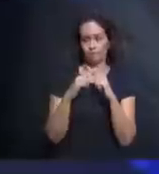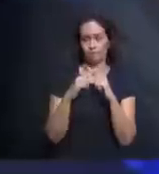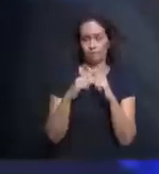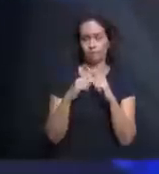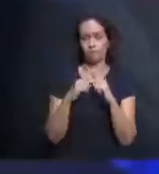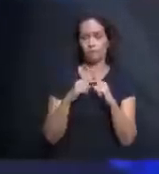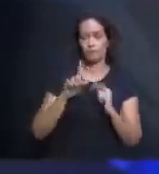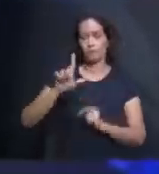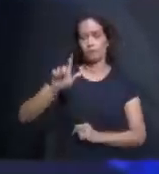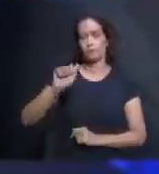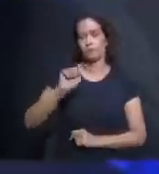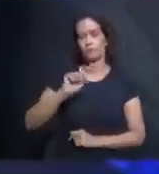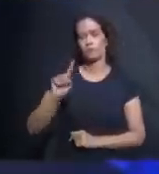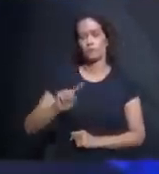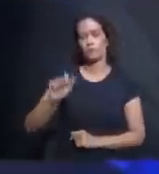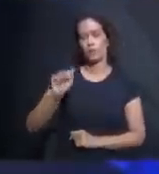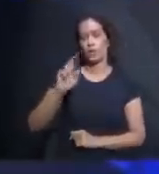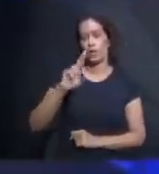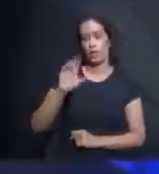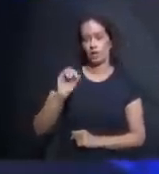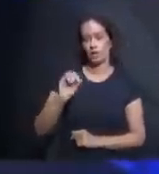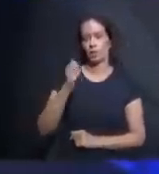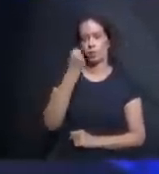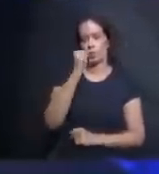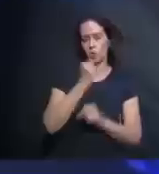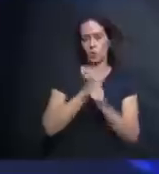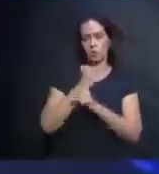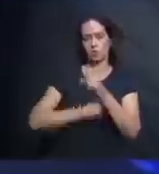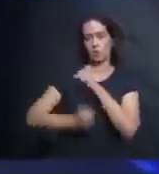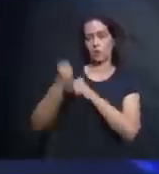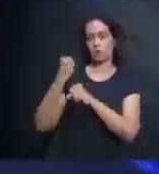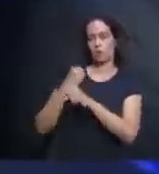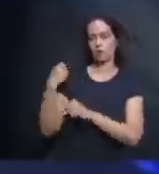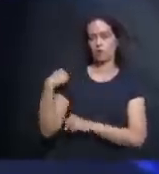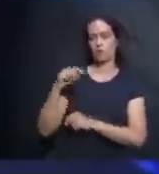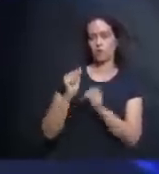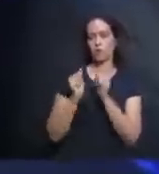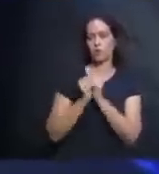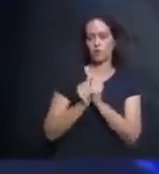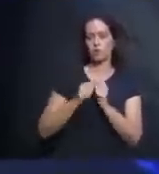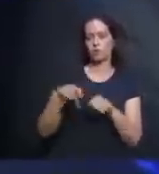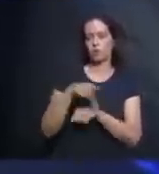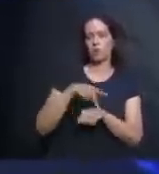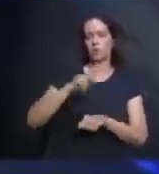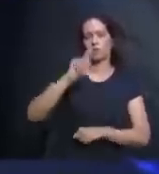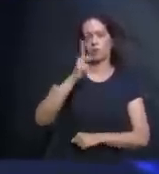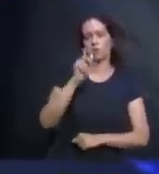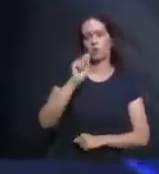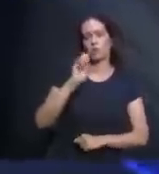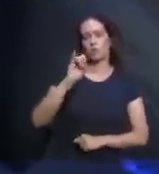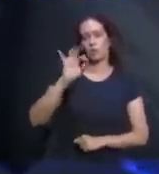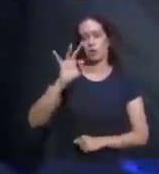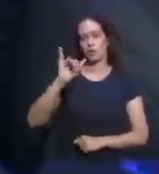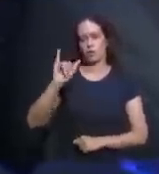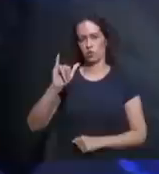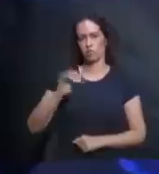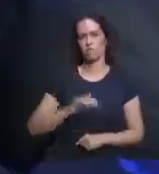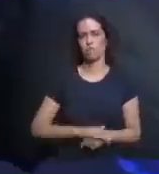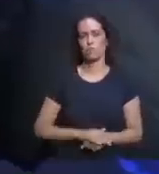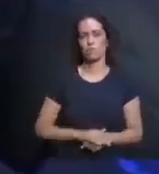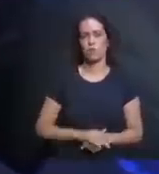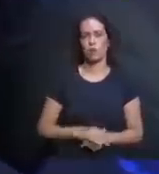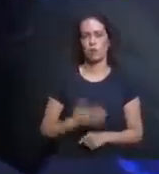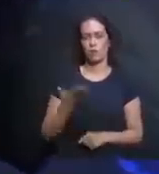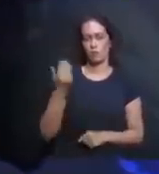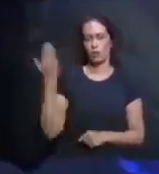ele foi há uns 8 anos atrás comigo para o Haiti. E a gente falou de Jesus lá no meio daquele terremoto tão terrível,